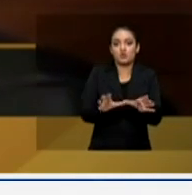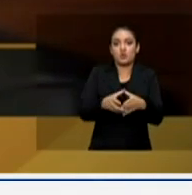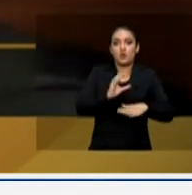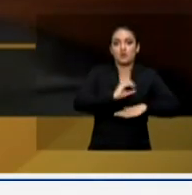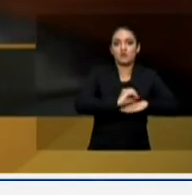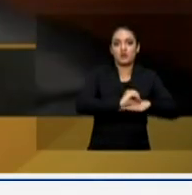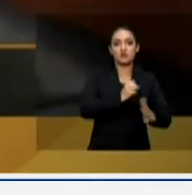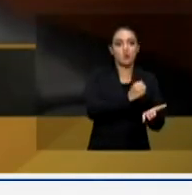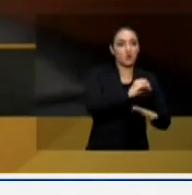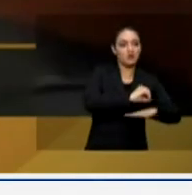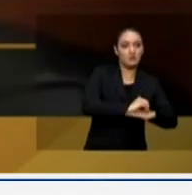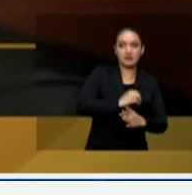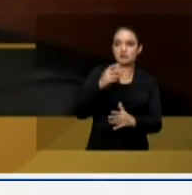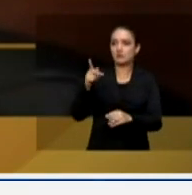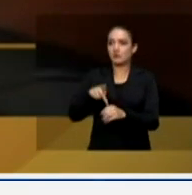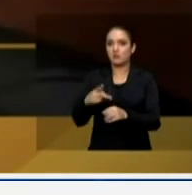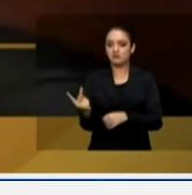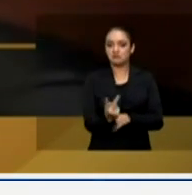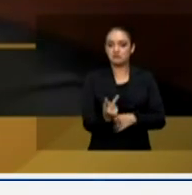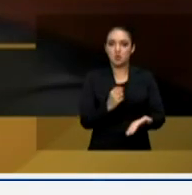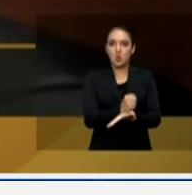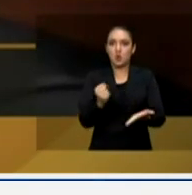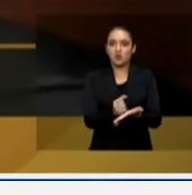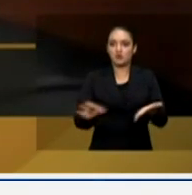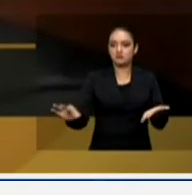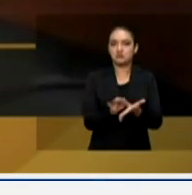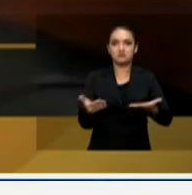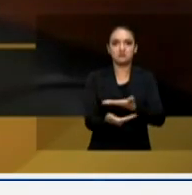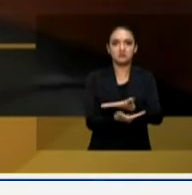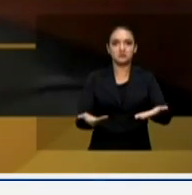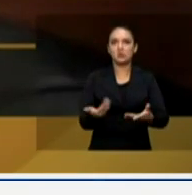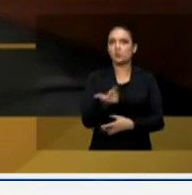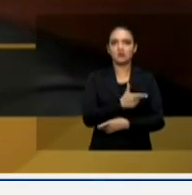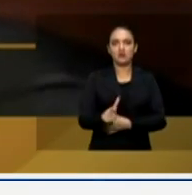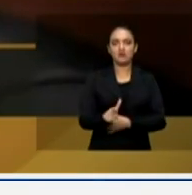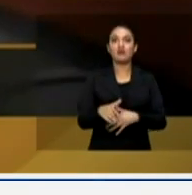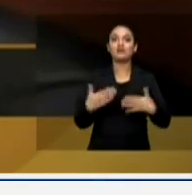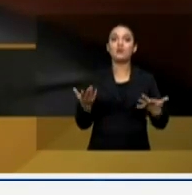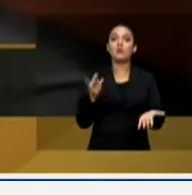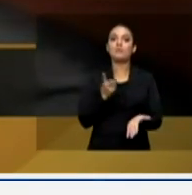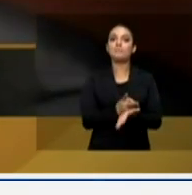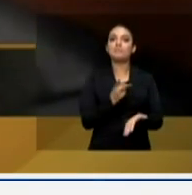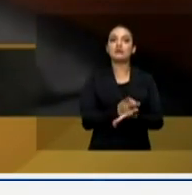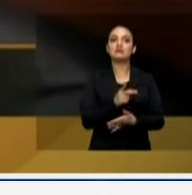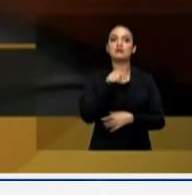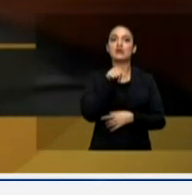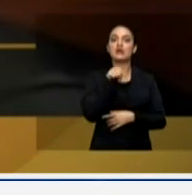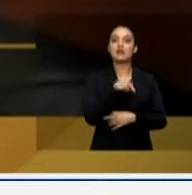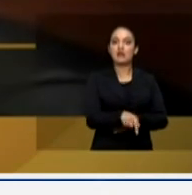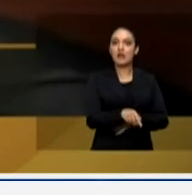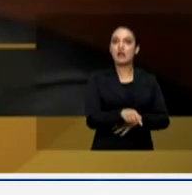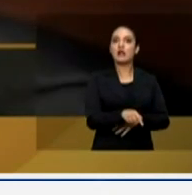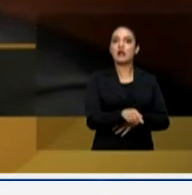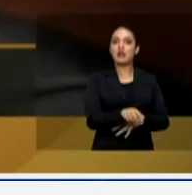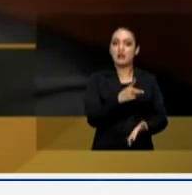de Brasília e não de Curitiba. Depois dessa decisão, o ex-presidente Lula, mentindo às pessoas, divulgou nas